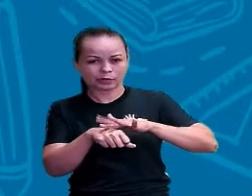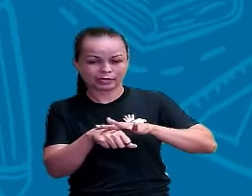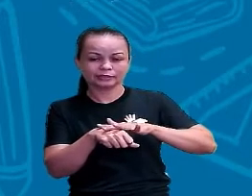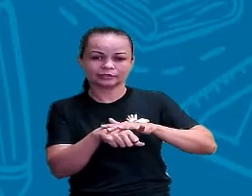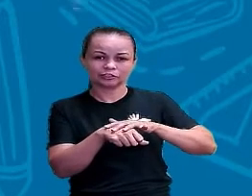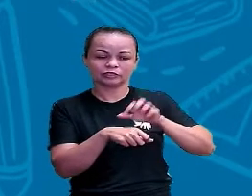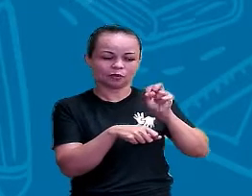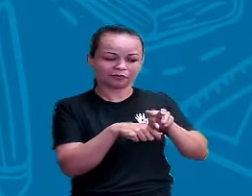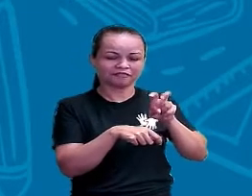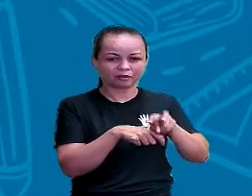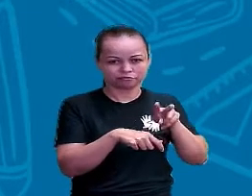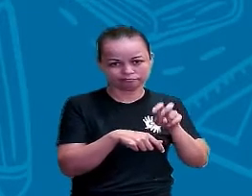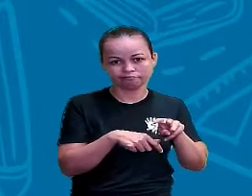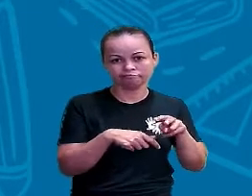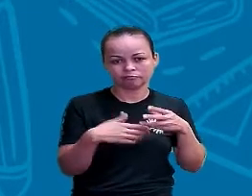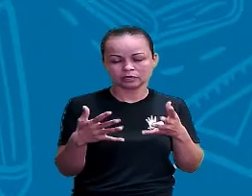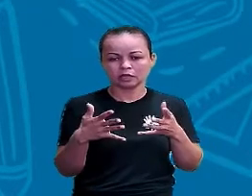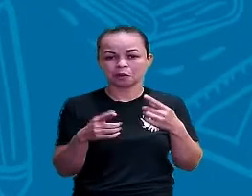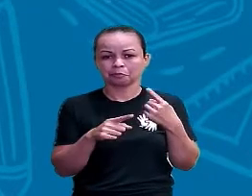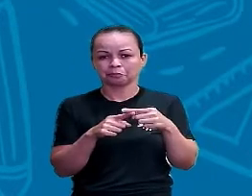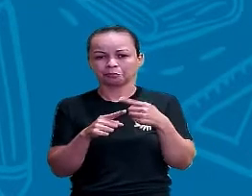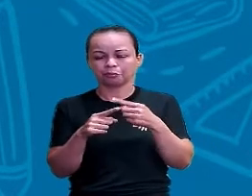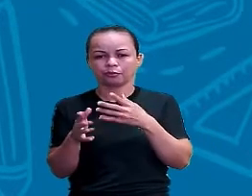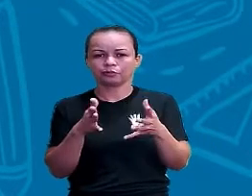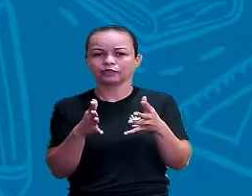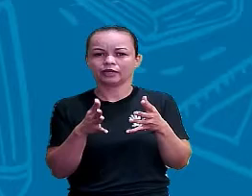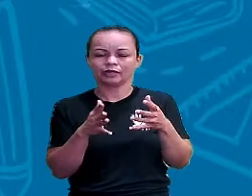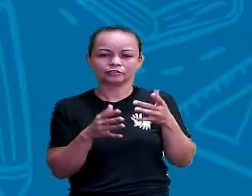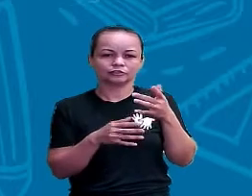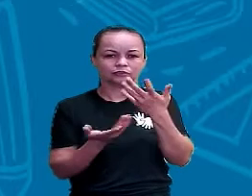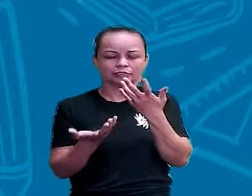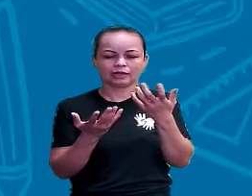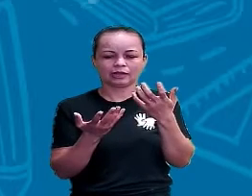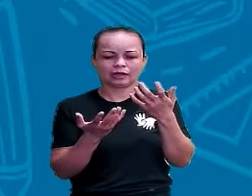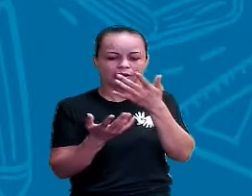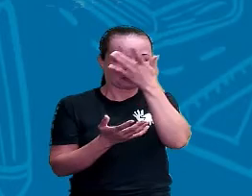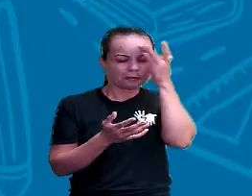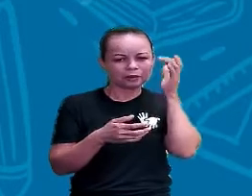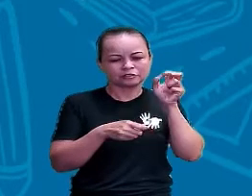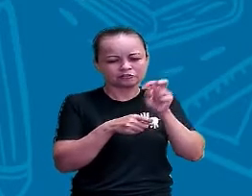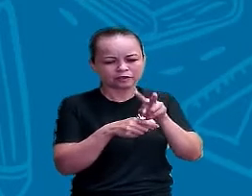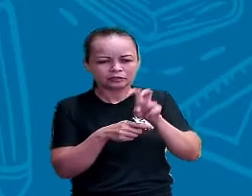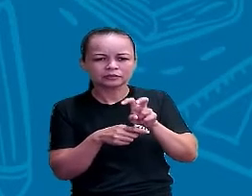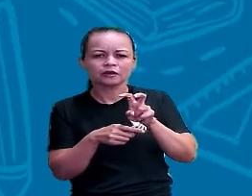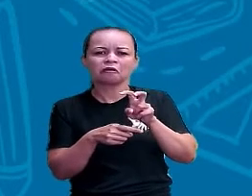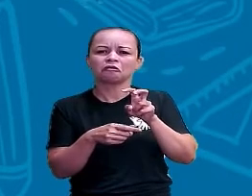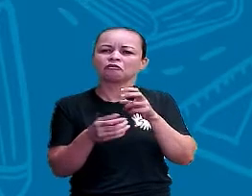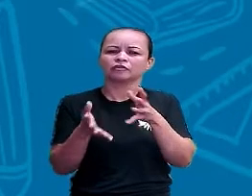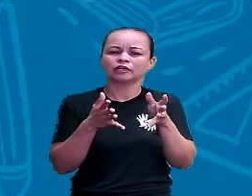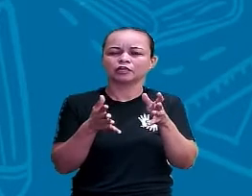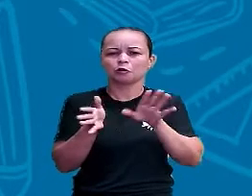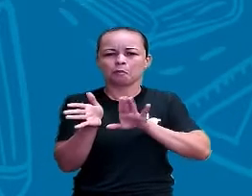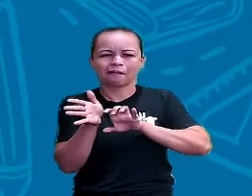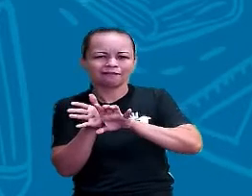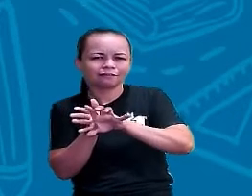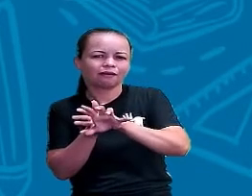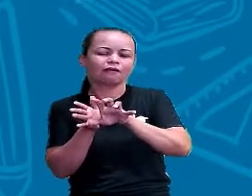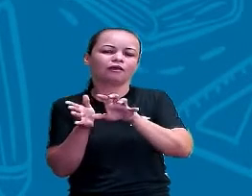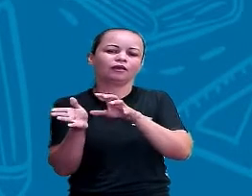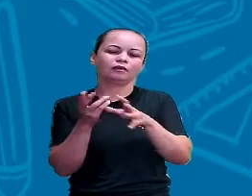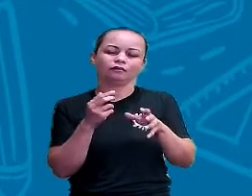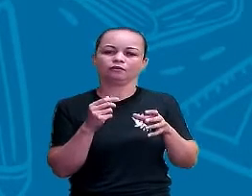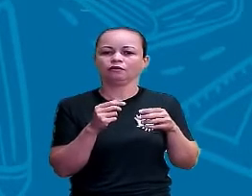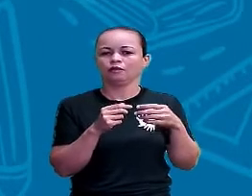infecciosas, tá certo? Porque a gente acaba se infectando por um vírus, por uma bactéria, por